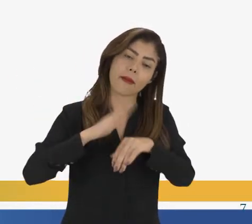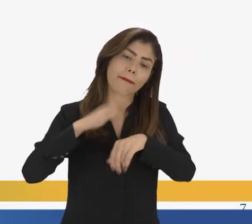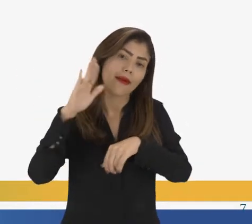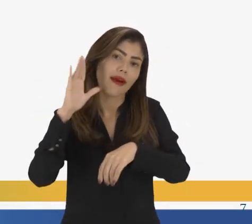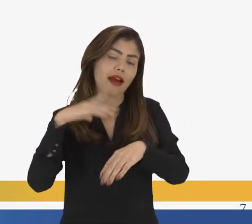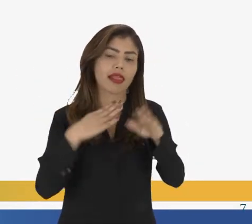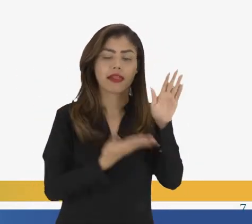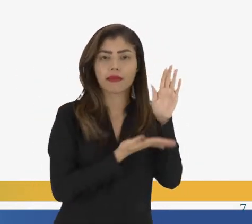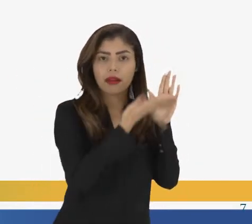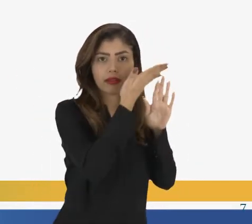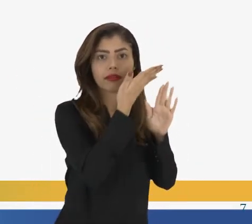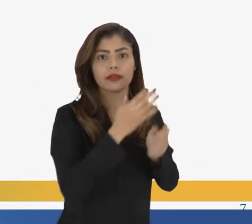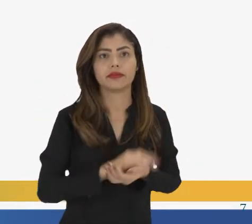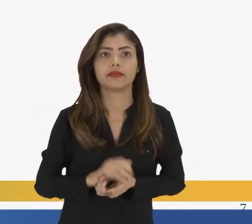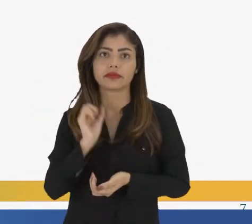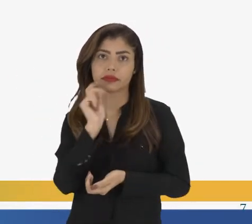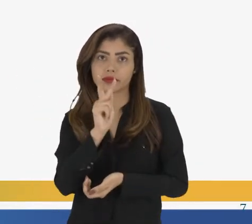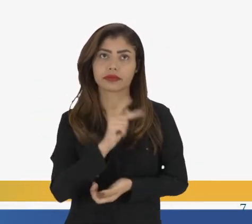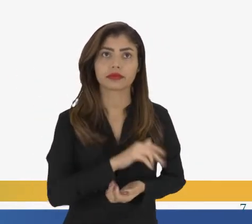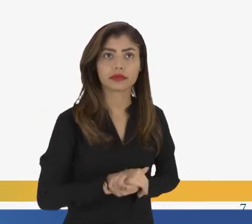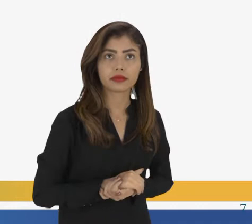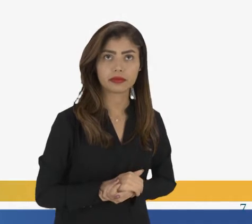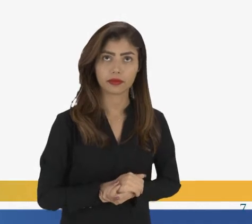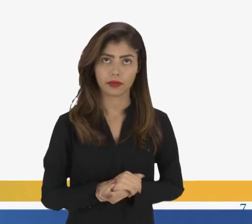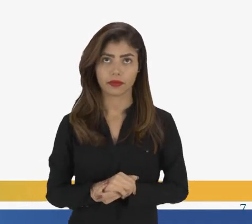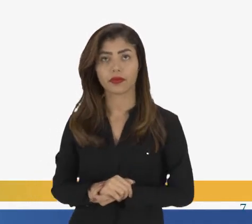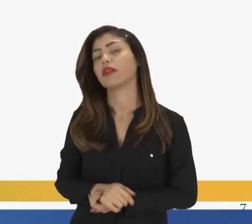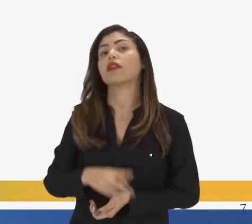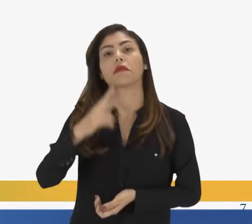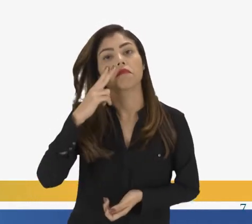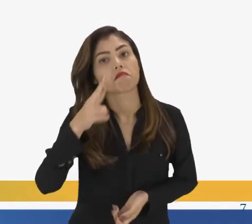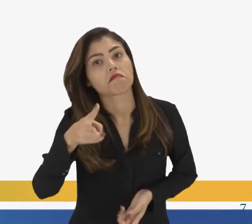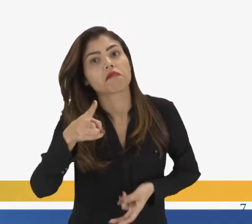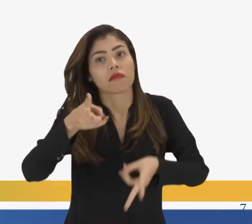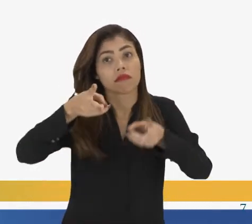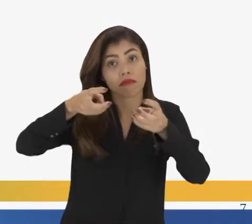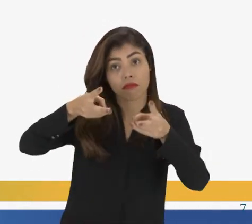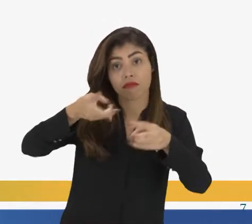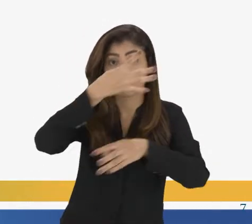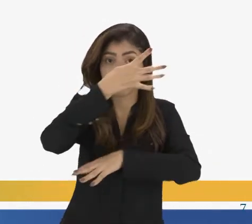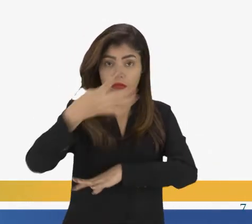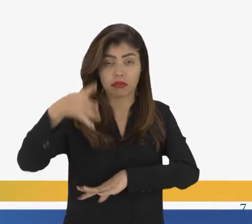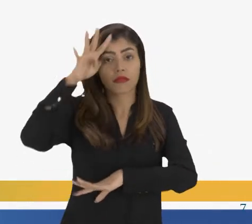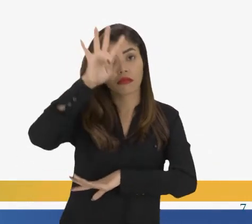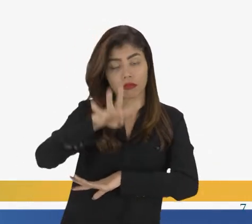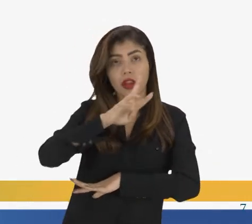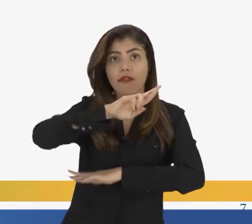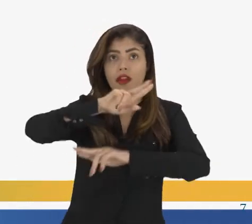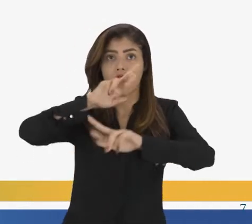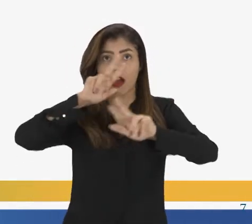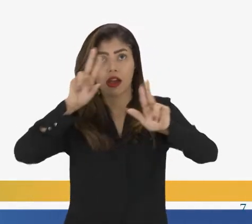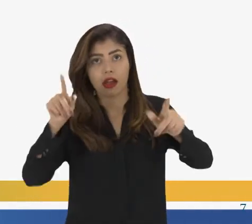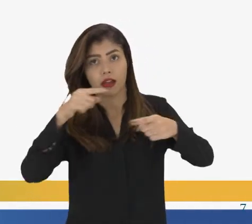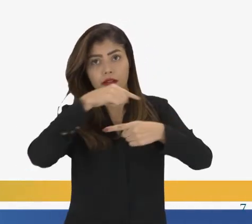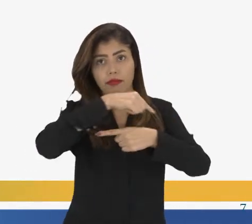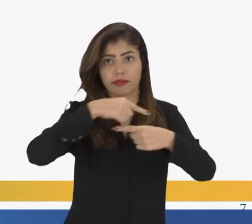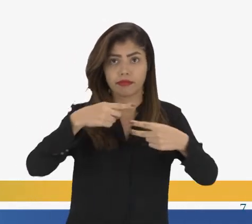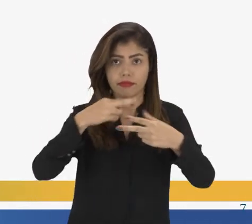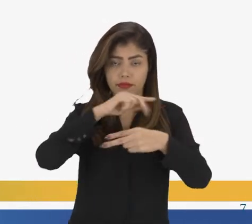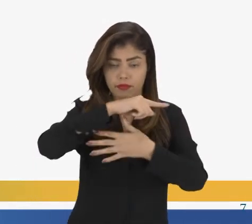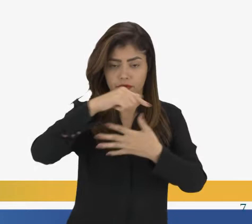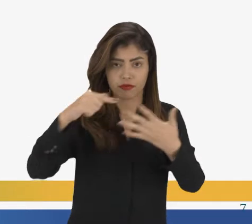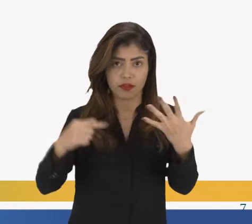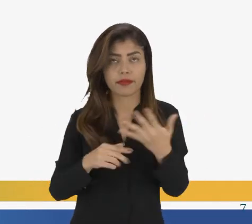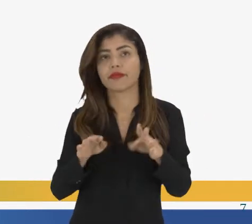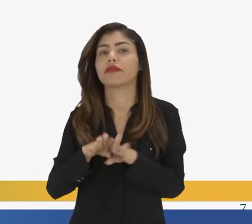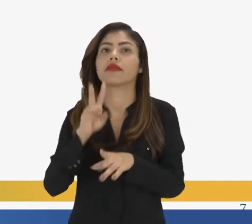variação na sua temperatura. Tá ok? E aí vocês podem ver aí na tabela que nós temos o calor específico de várias substâncias que se encontram